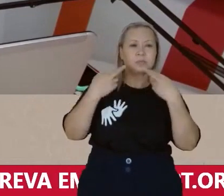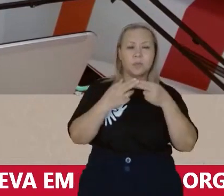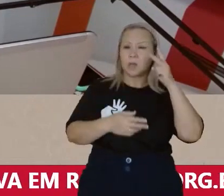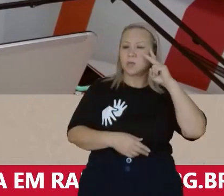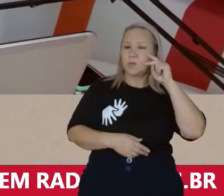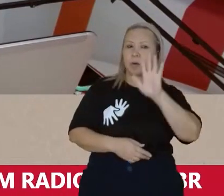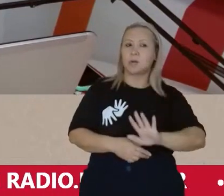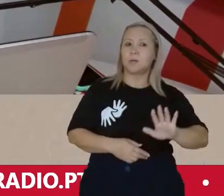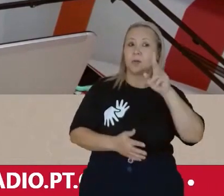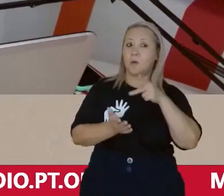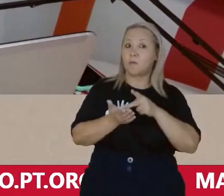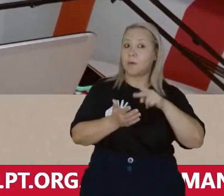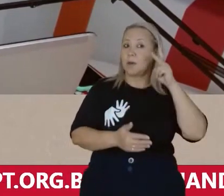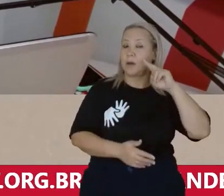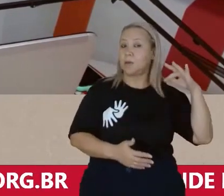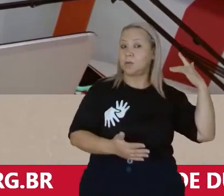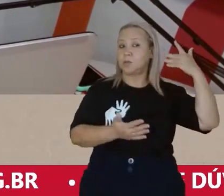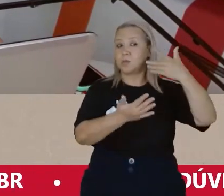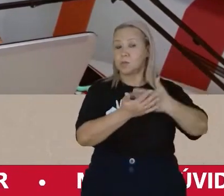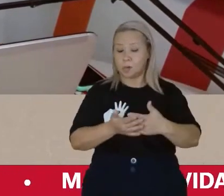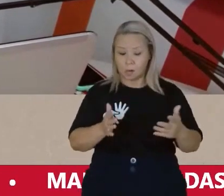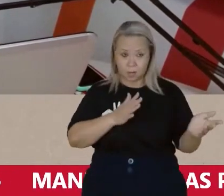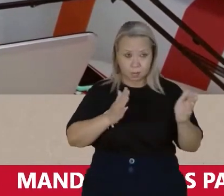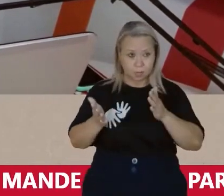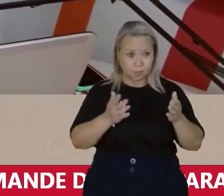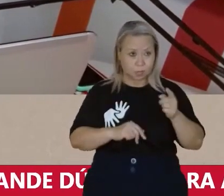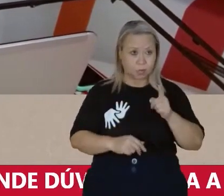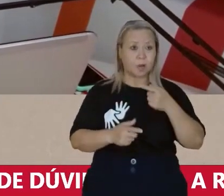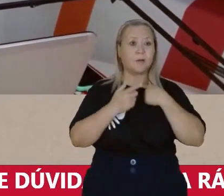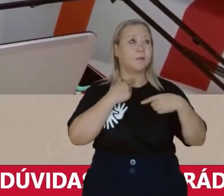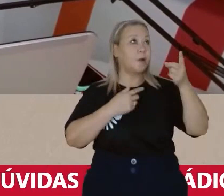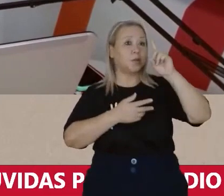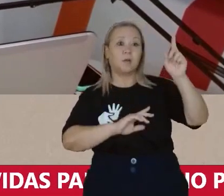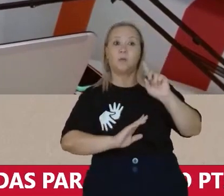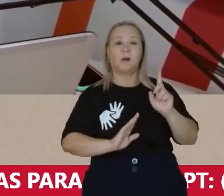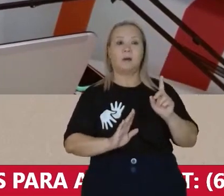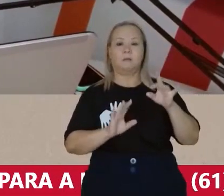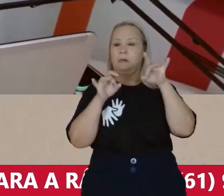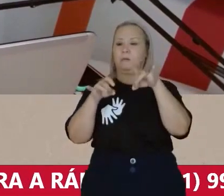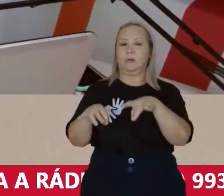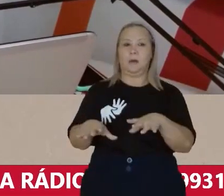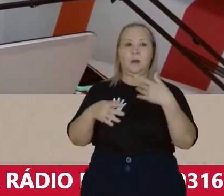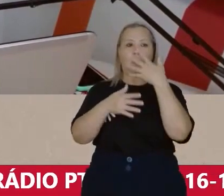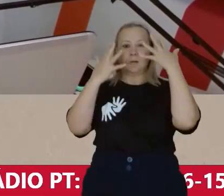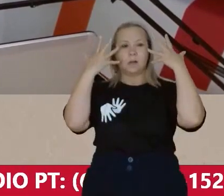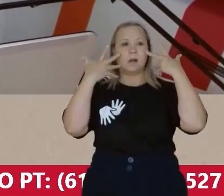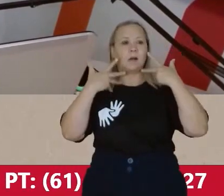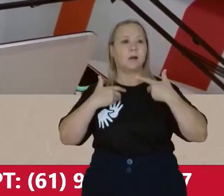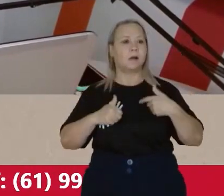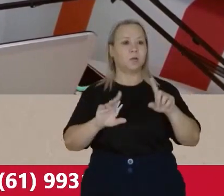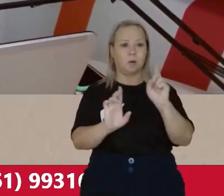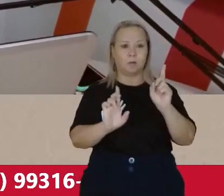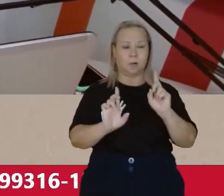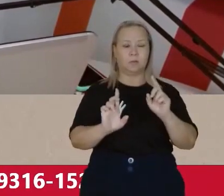nacional com a verdade histórica desse período, que não é vontade de Deus, que não é um descuido da natureza, que houve uma ação